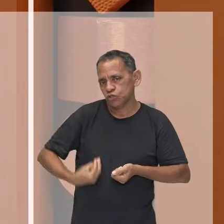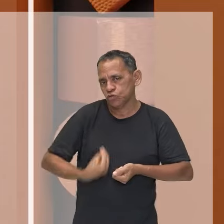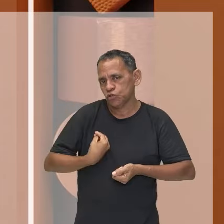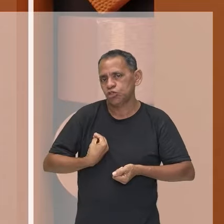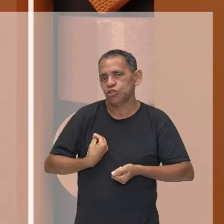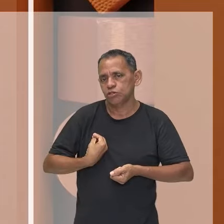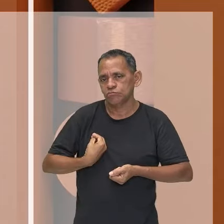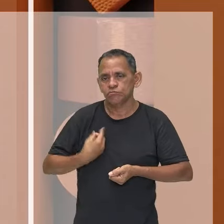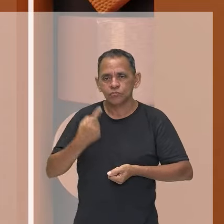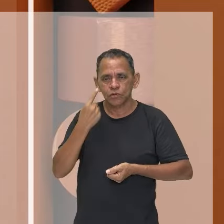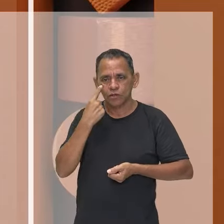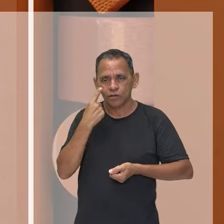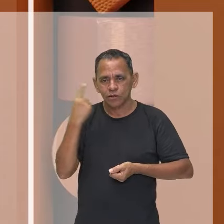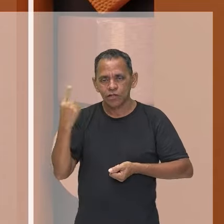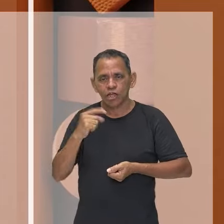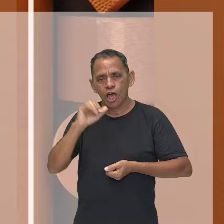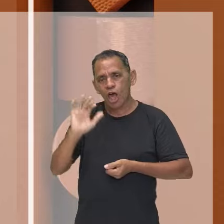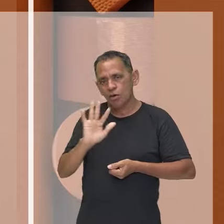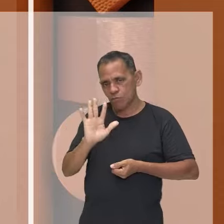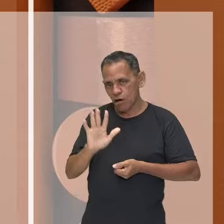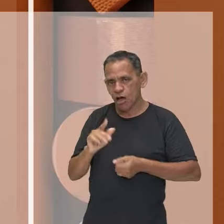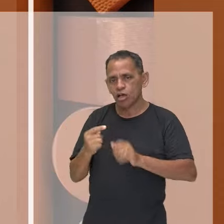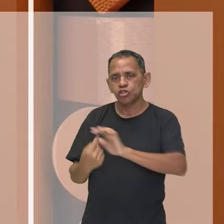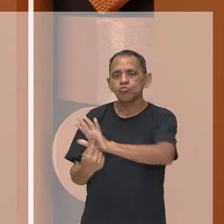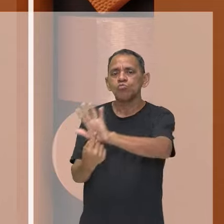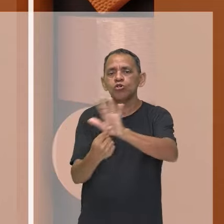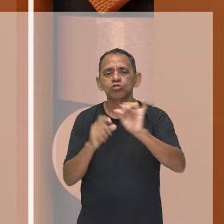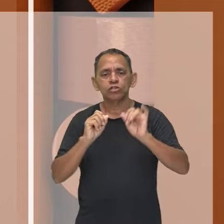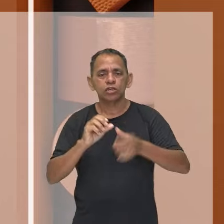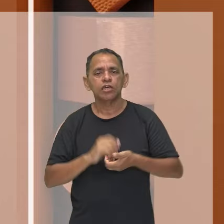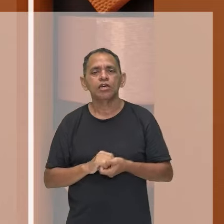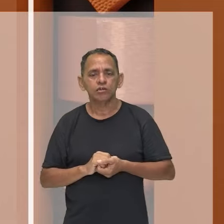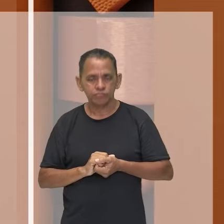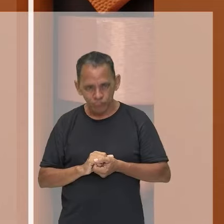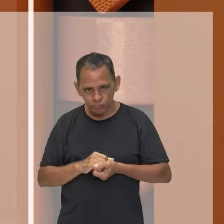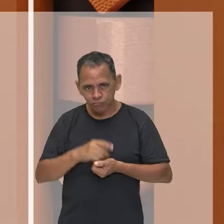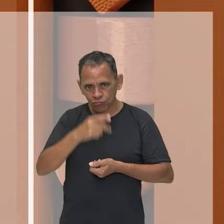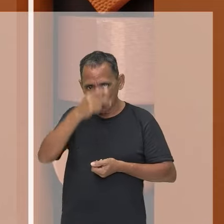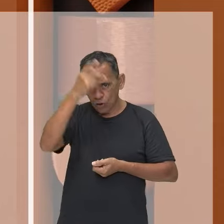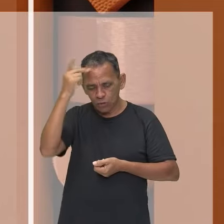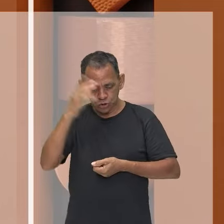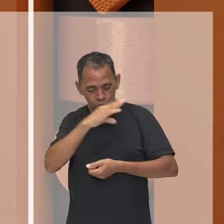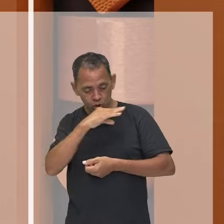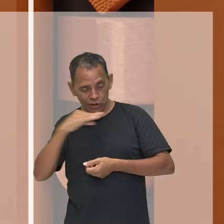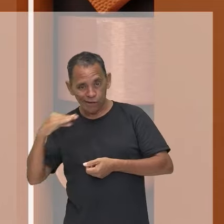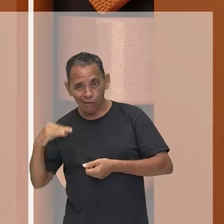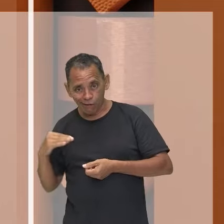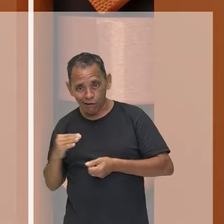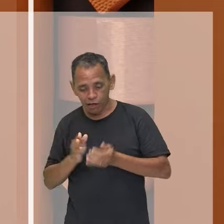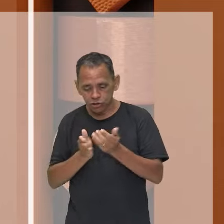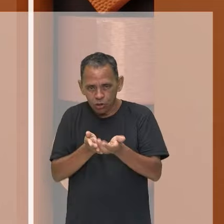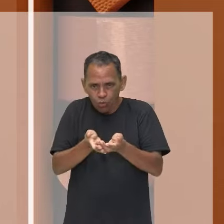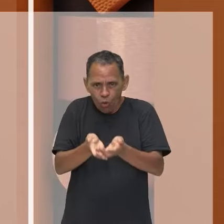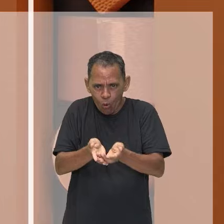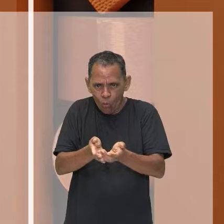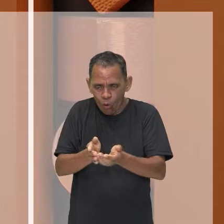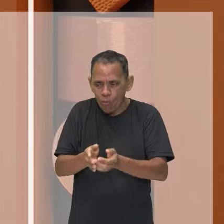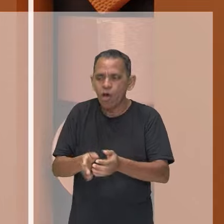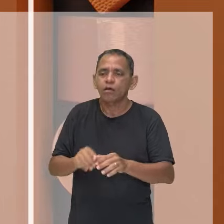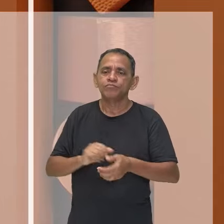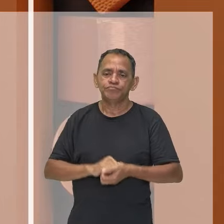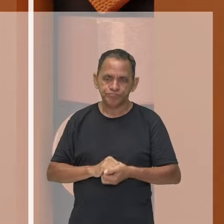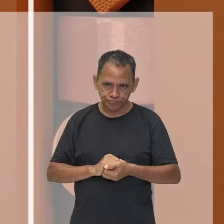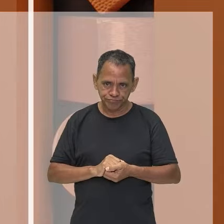garotinho ali ao lado de uma canoa olhando para aquele rio. Ele vai conduzir a canoa por aquele